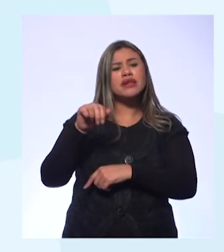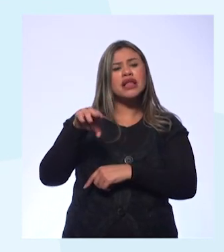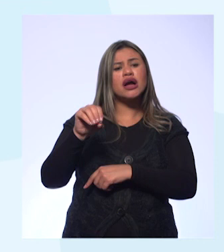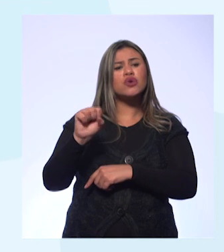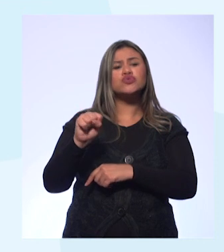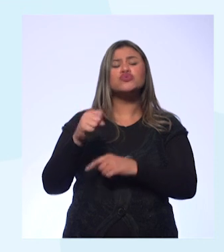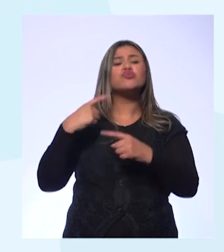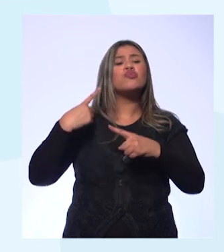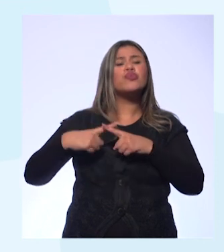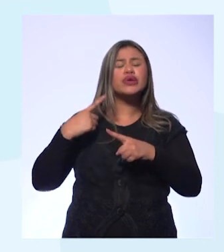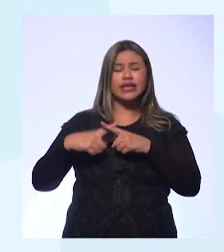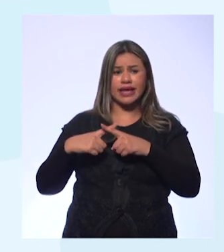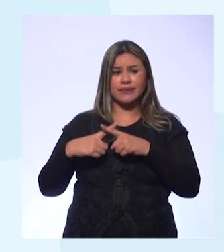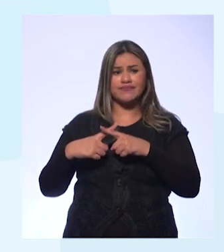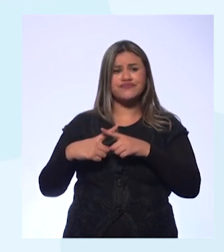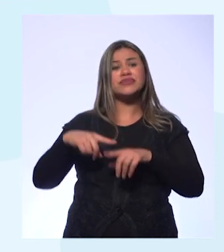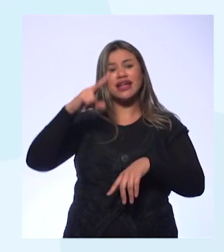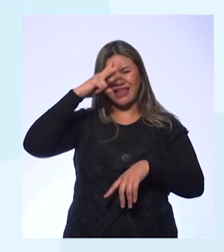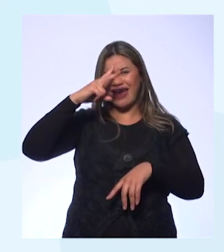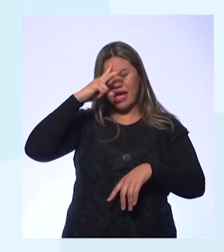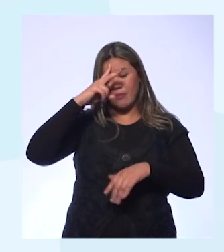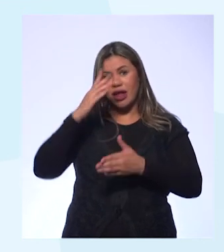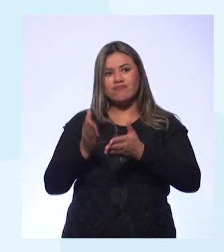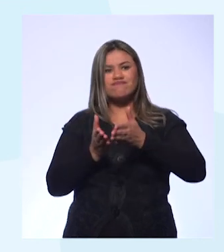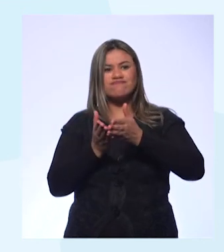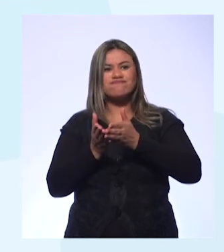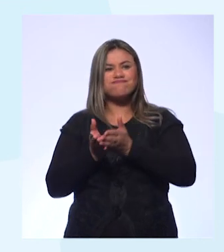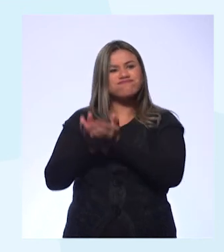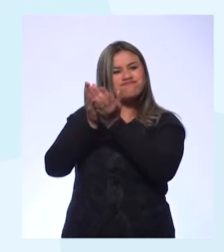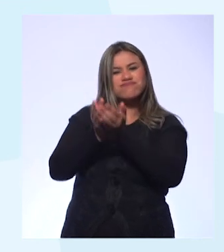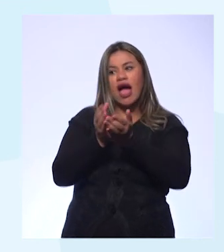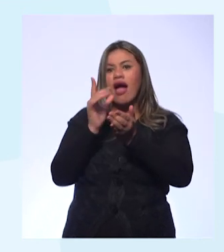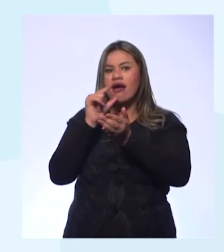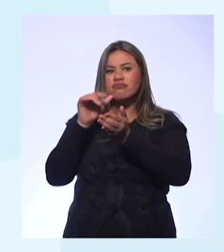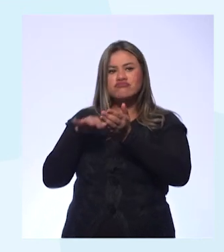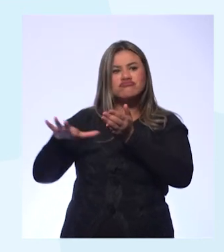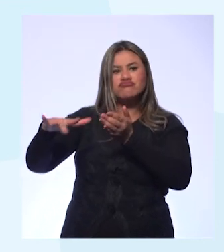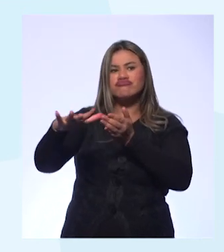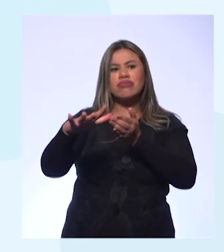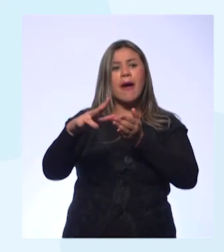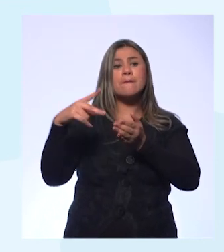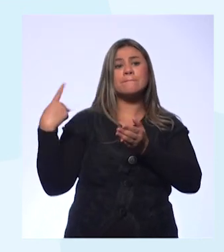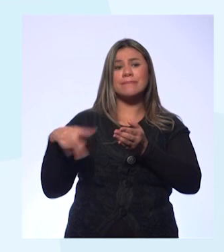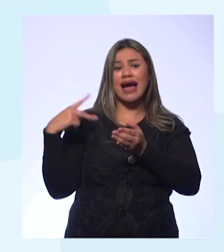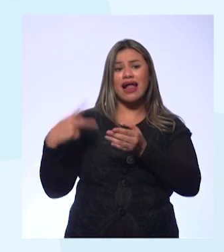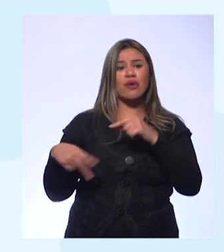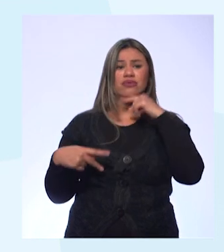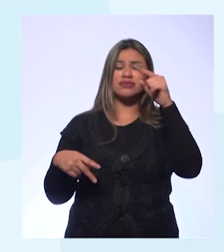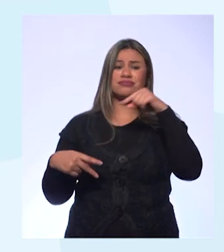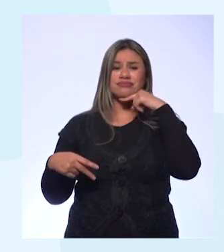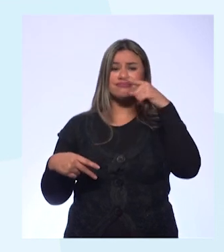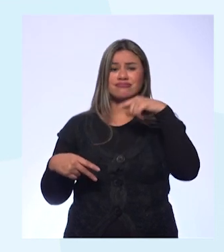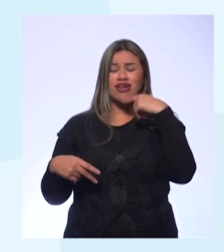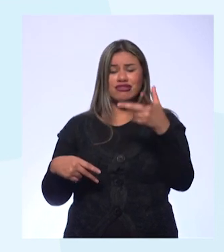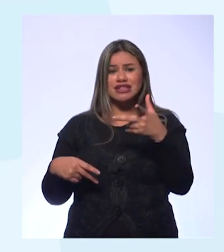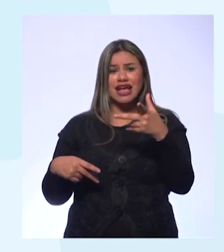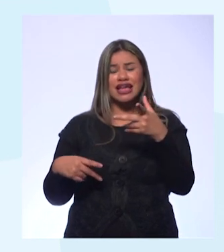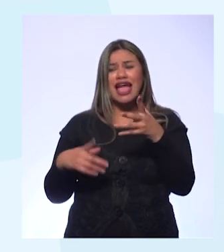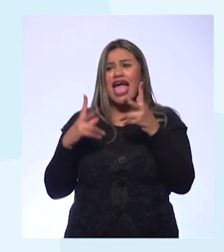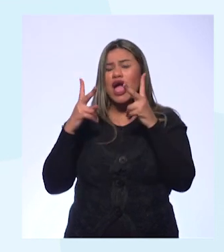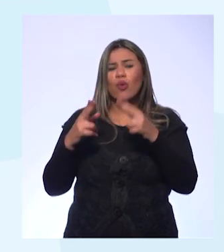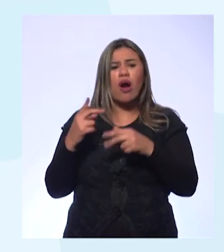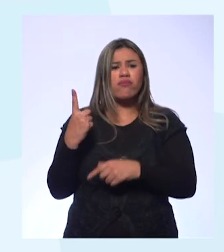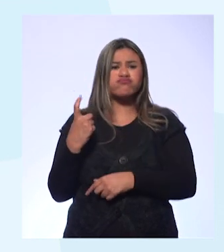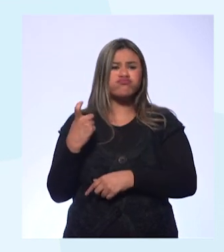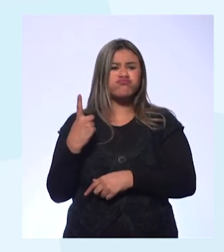saída pelo mar pessoal o Paraguai não tem saída pelo mar EA partir desse momento Eles não conseguem eles estão isolados do mundo né